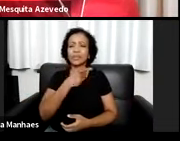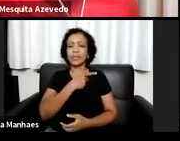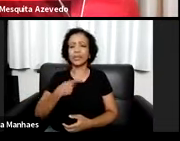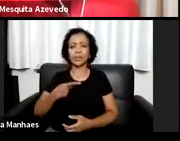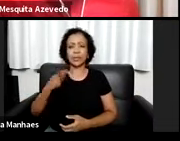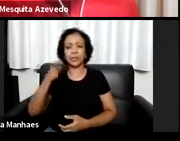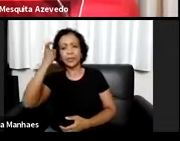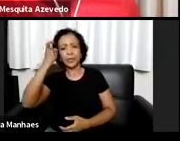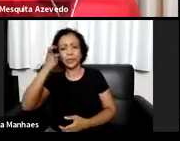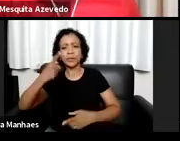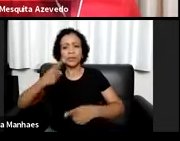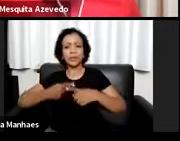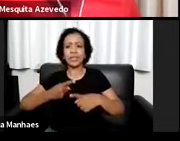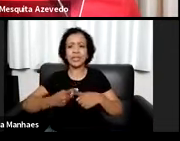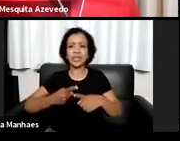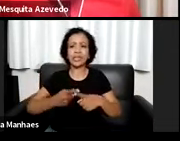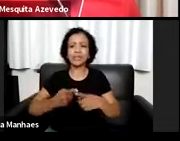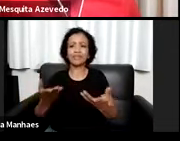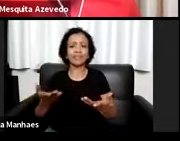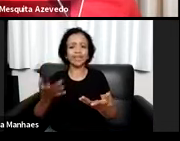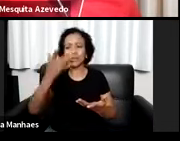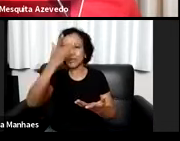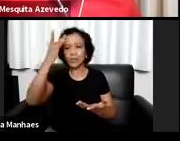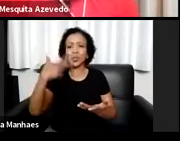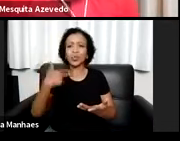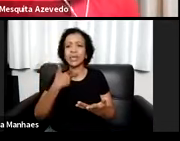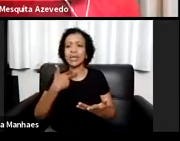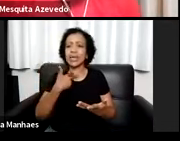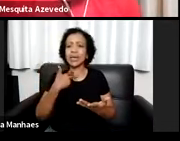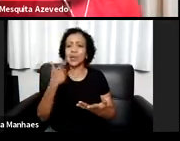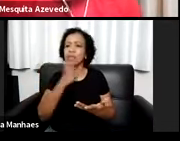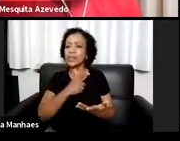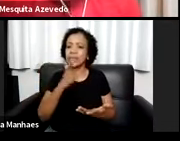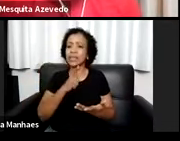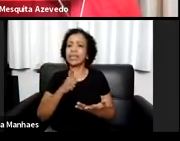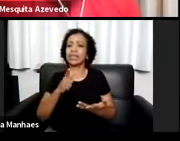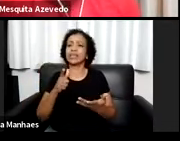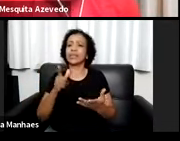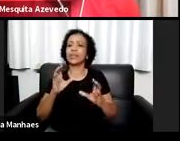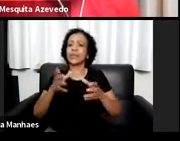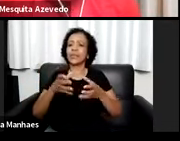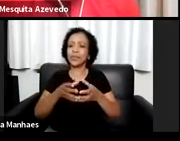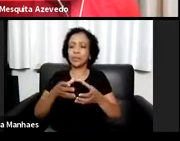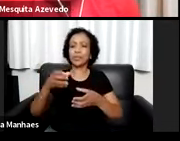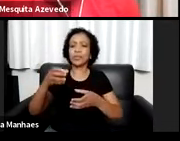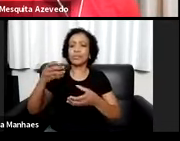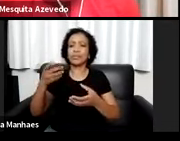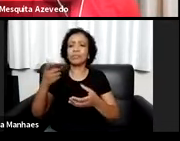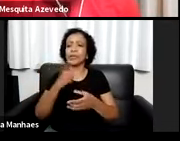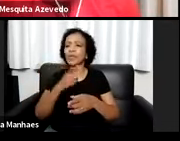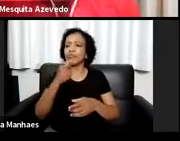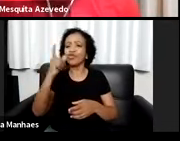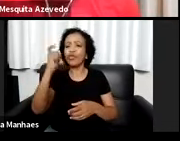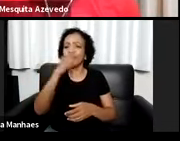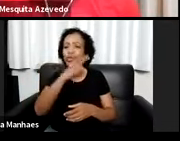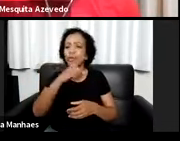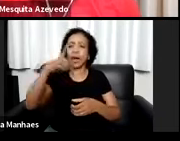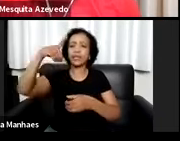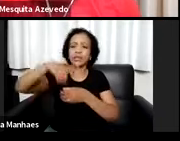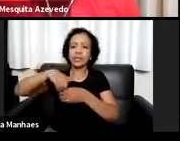porque as ovelhas não estão se reunindo no templo, se as ofertas vão cair, a receita da igreja vai cair, muita